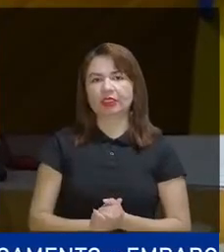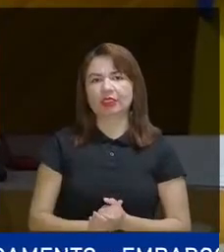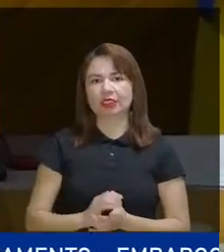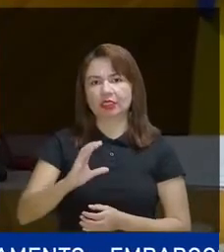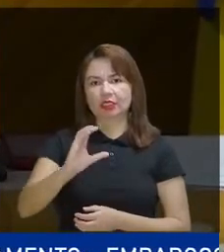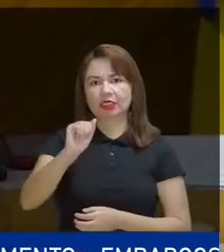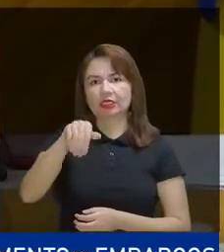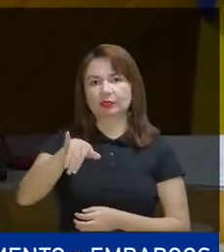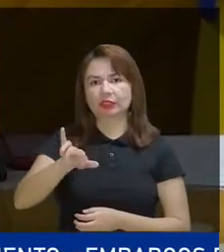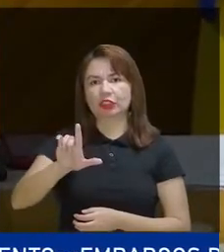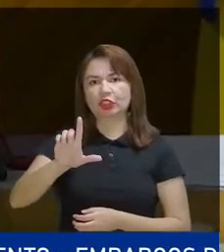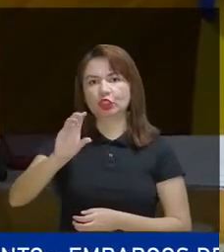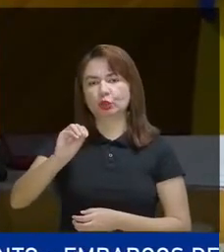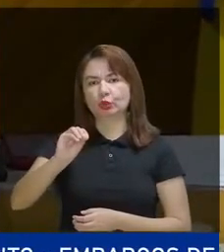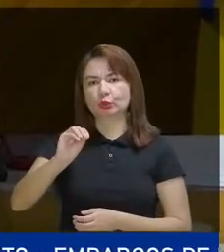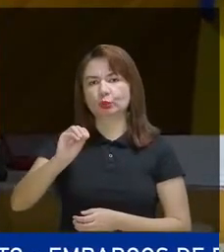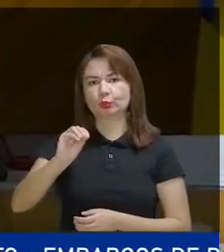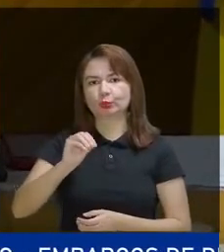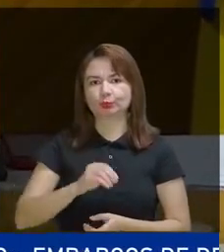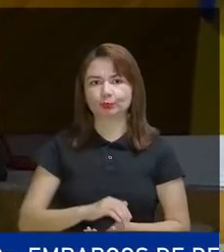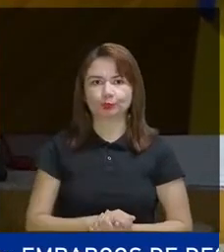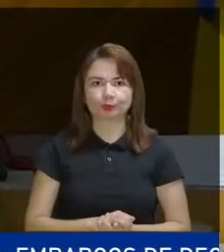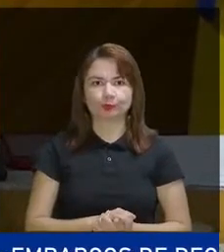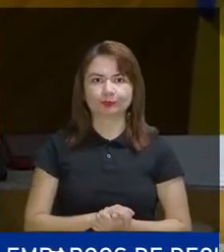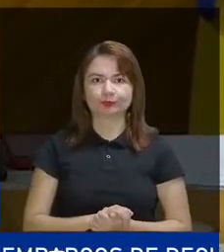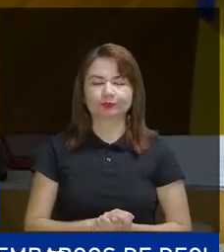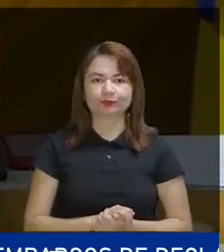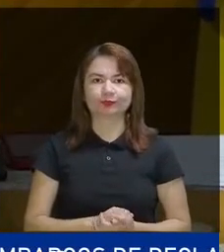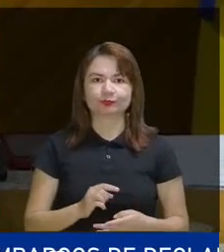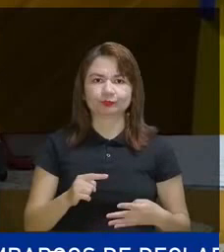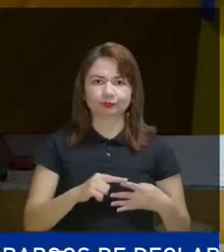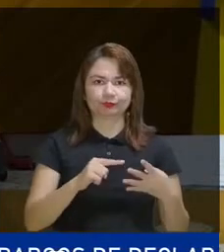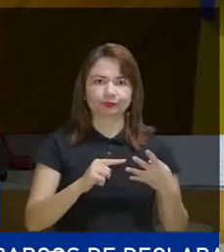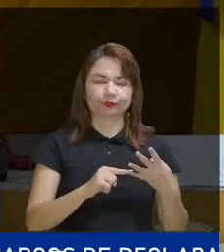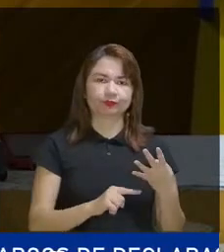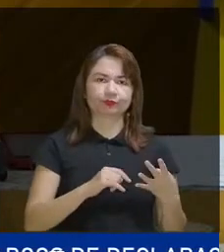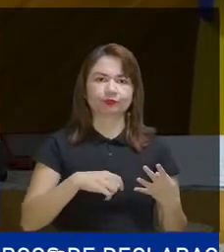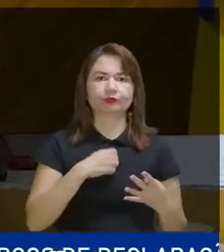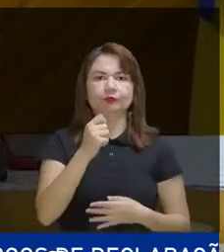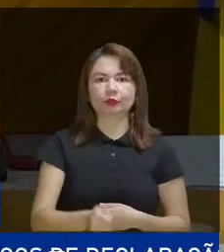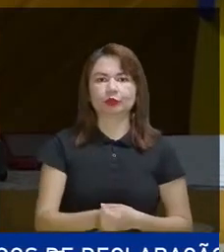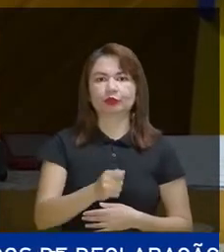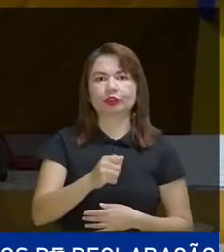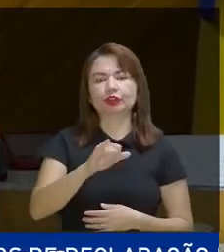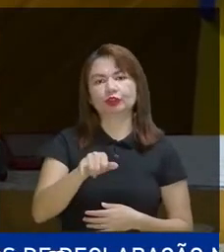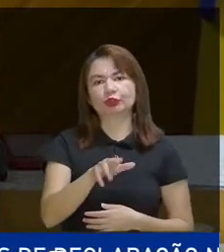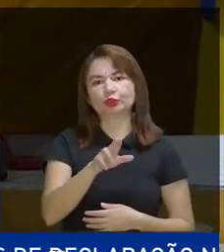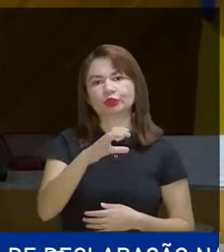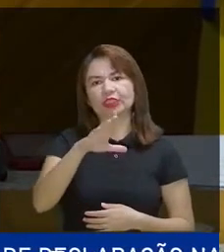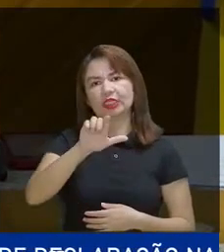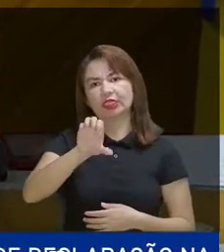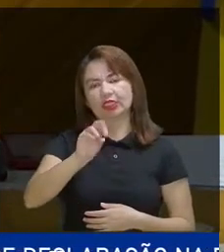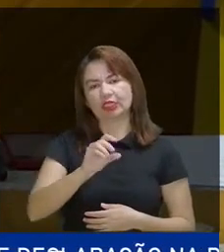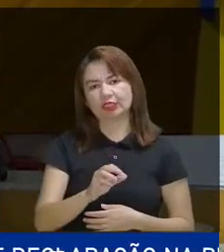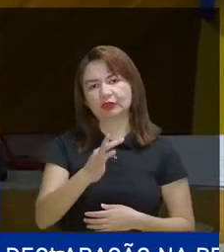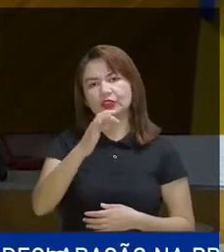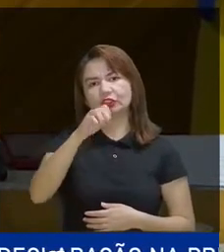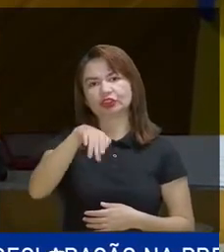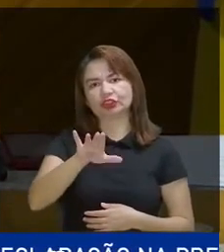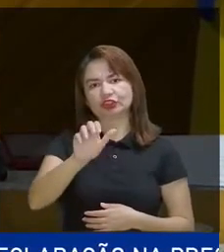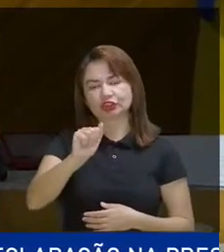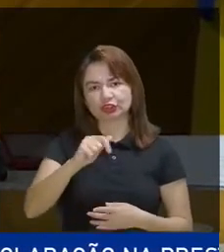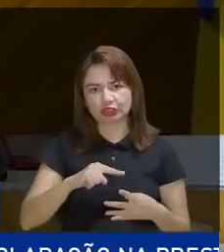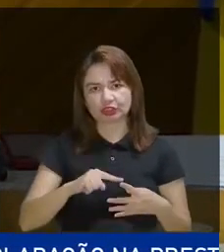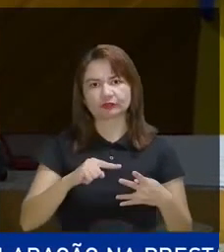como vogais, juntamente com o relator, os juízes Juscelio Neto, Paulo Madeira, Tina Souza, Paola Santos, Rivaldo Valente e